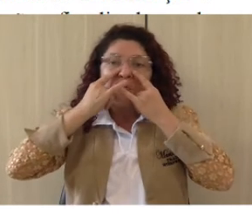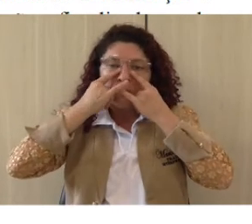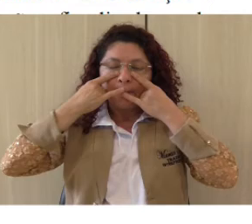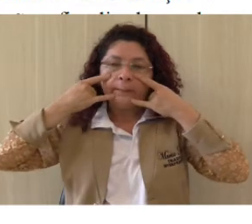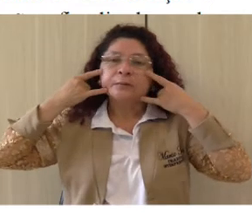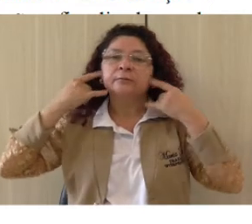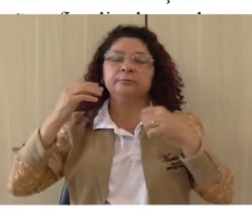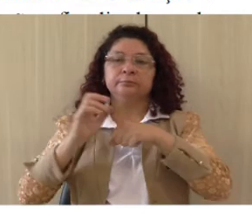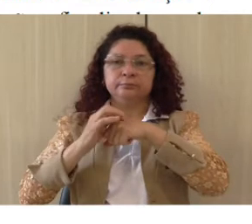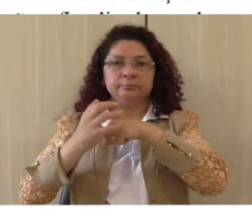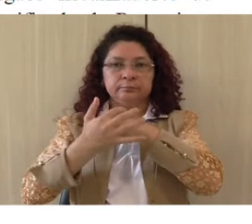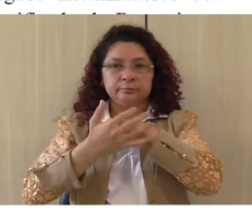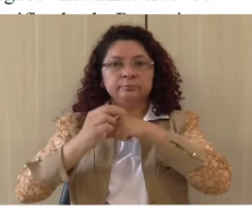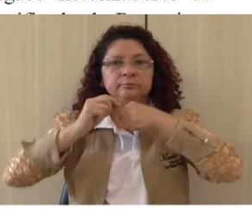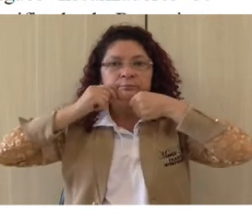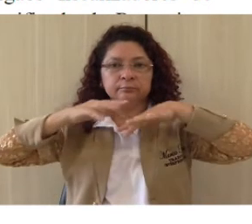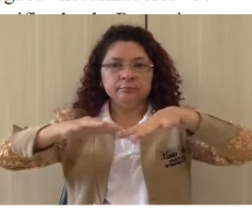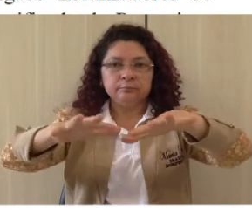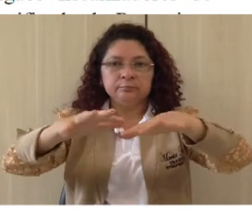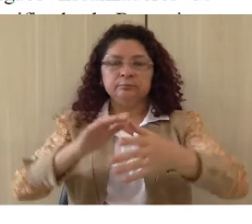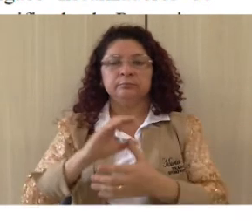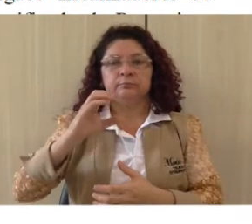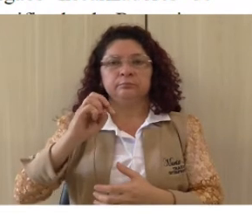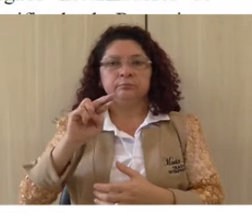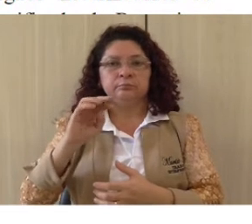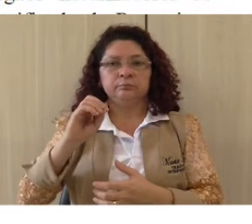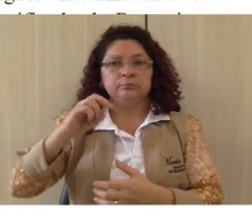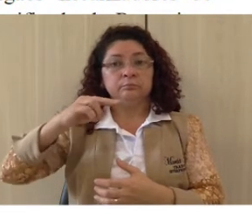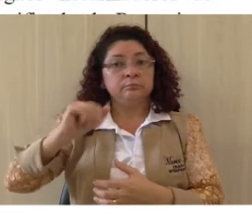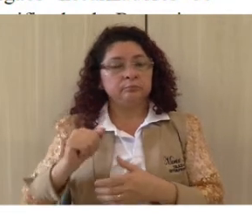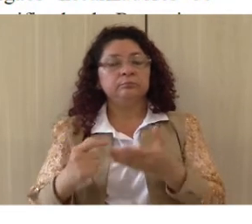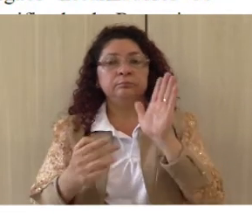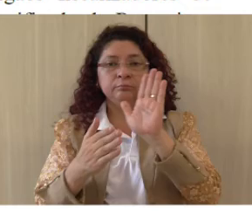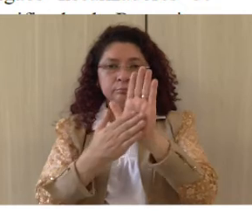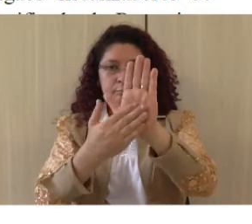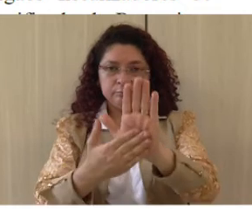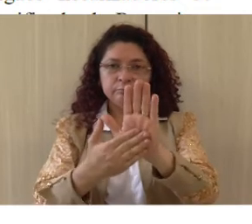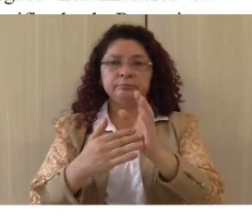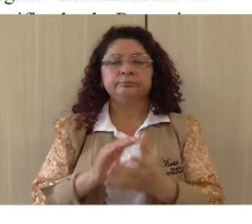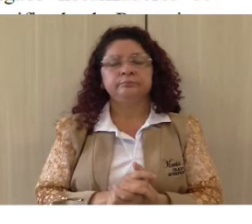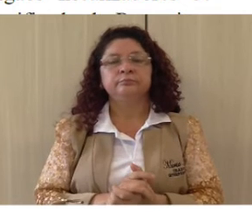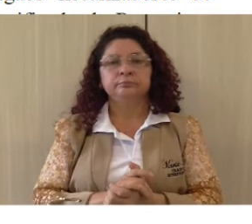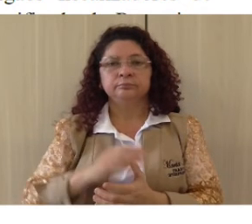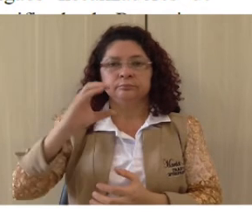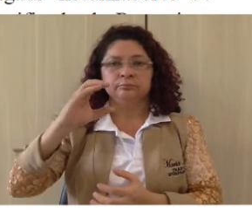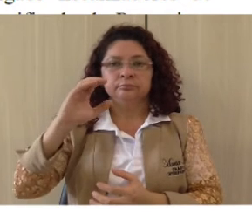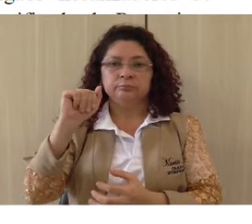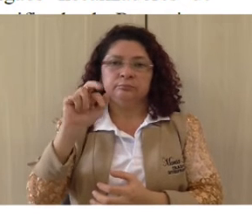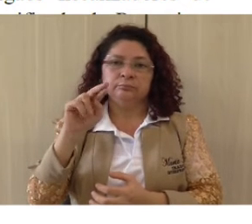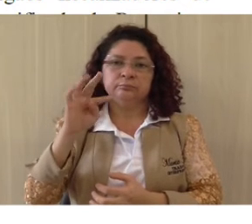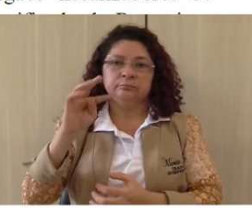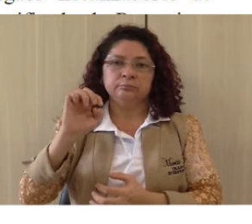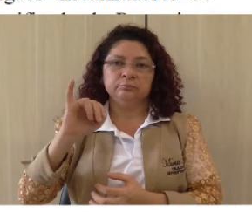novo coronavírus sobre o nariz e a boca, apresentar carteira de vacinação contra a Covid-19 e manter